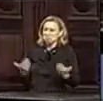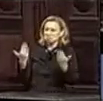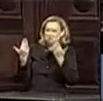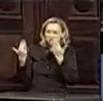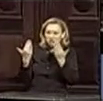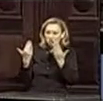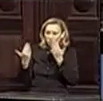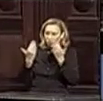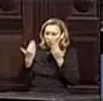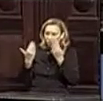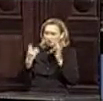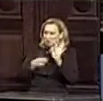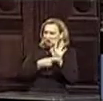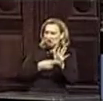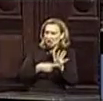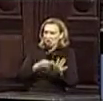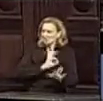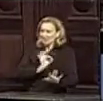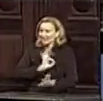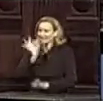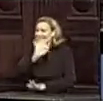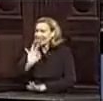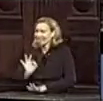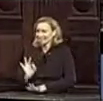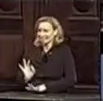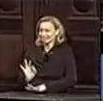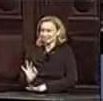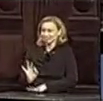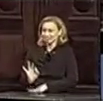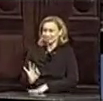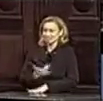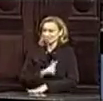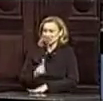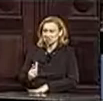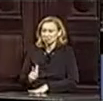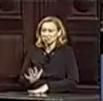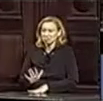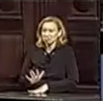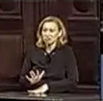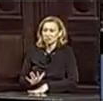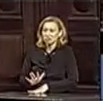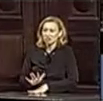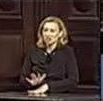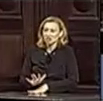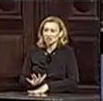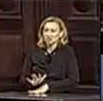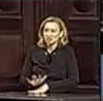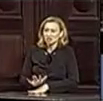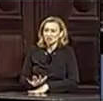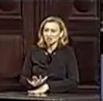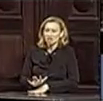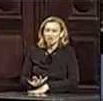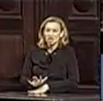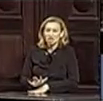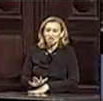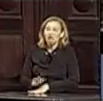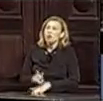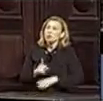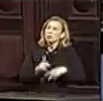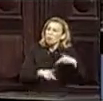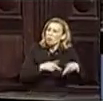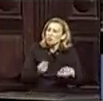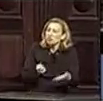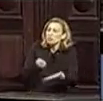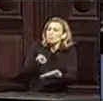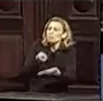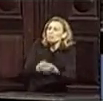tudo falido. Os policiais militares, aqueles que contribuem para o fundo de saúde,